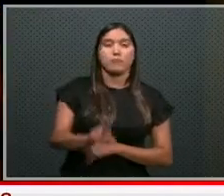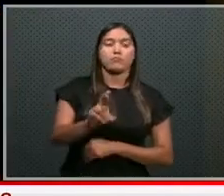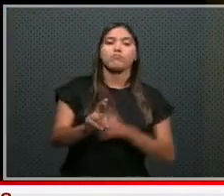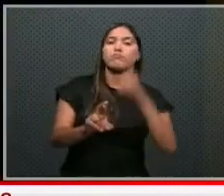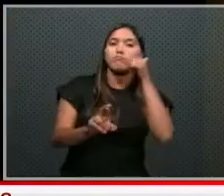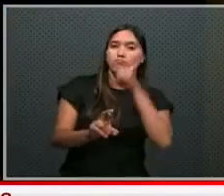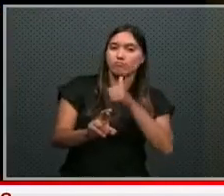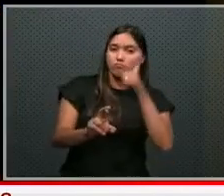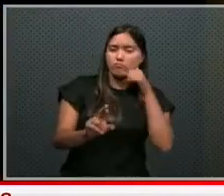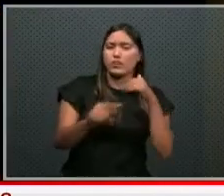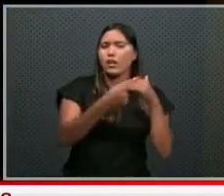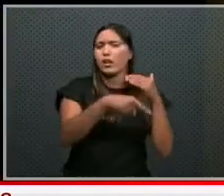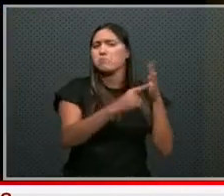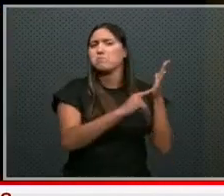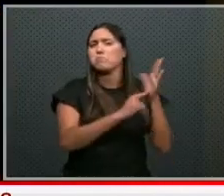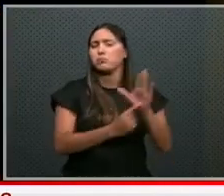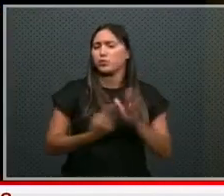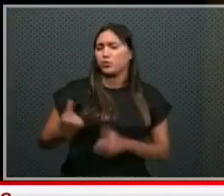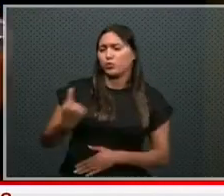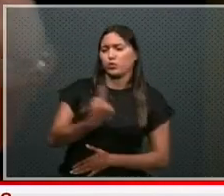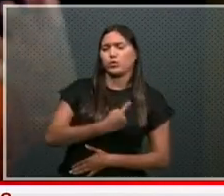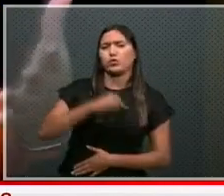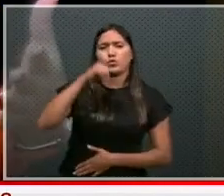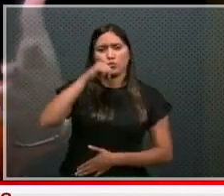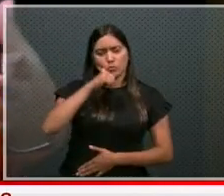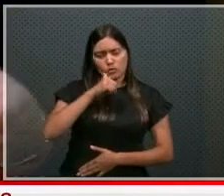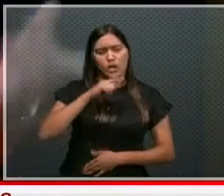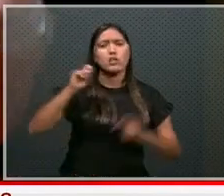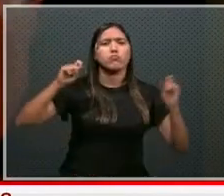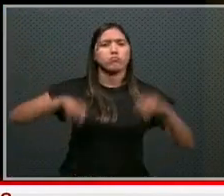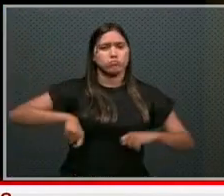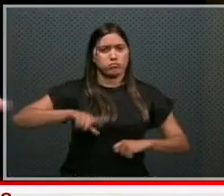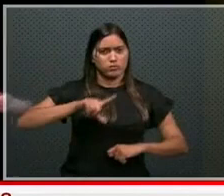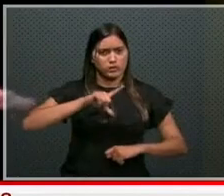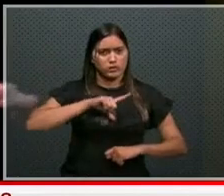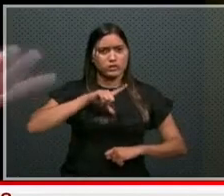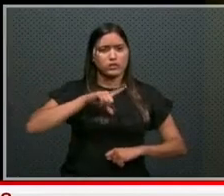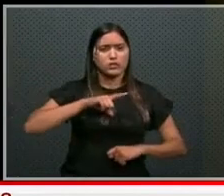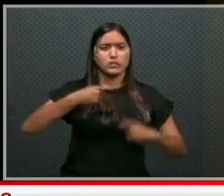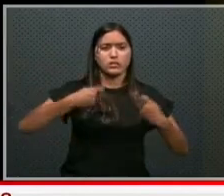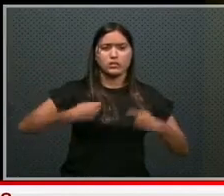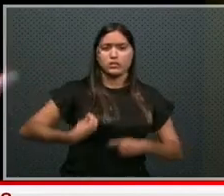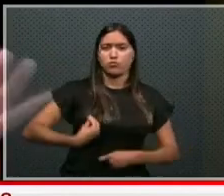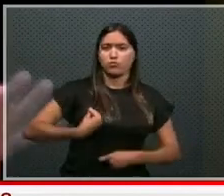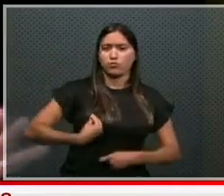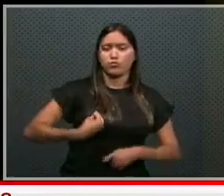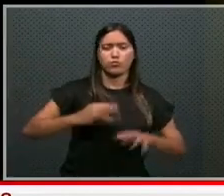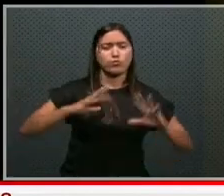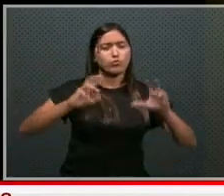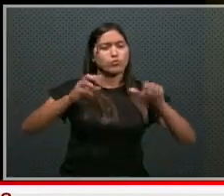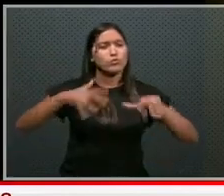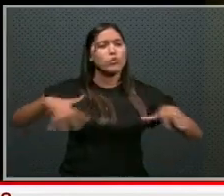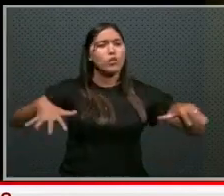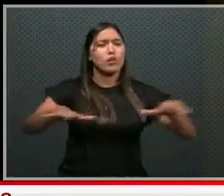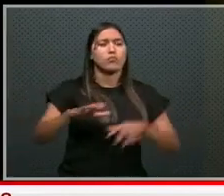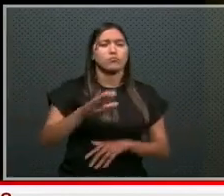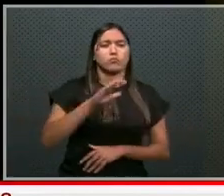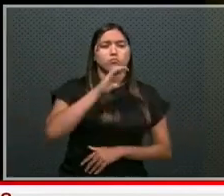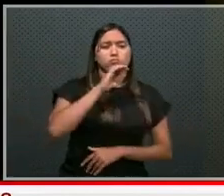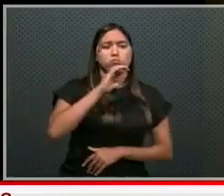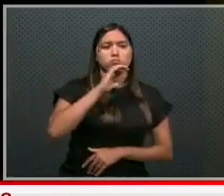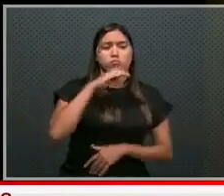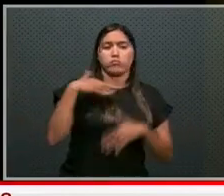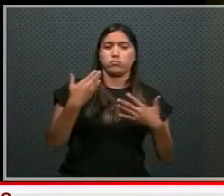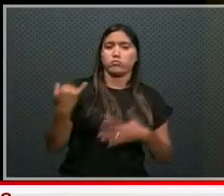mostrando que nós mulheres somos capazes e temos que estar em todas as áreas do conhecimento então